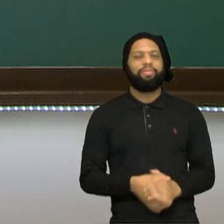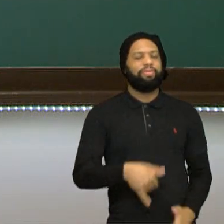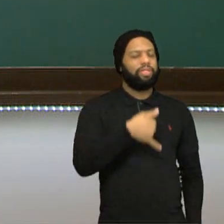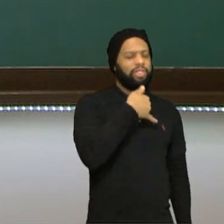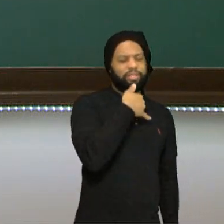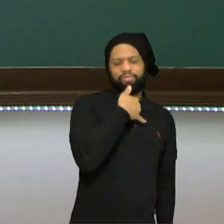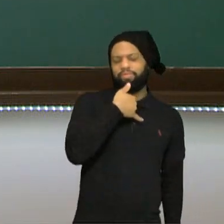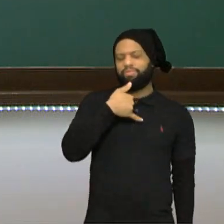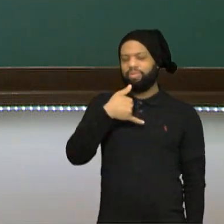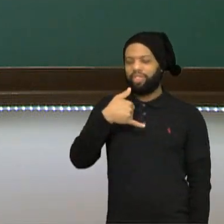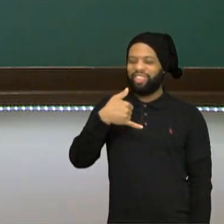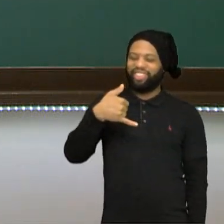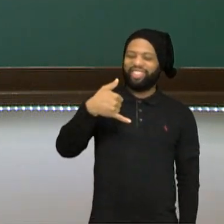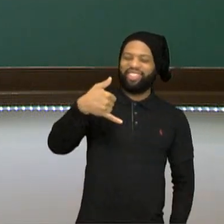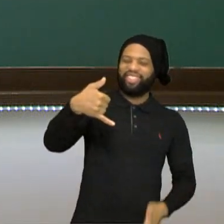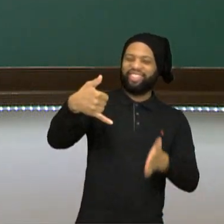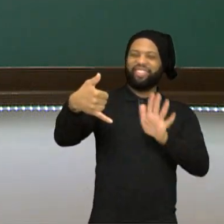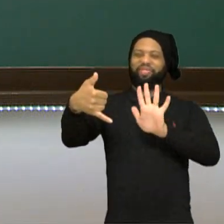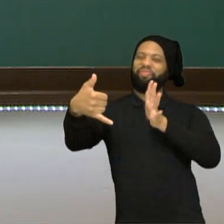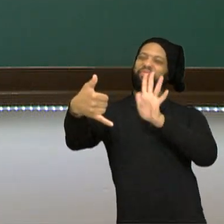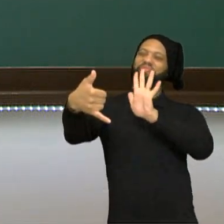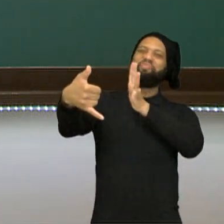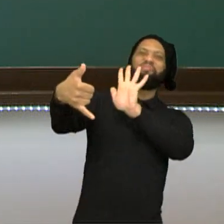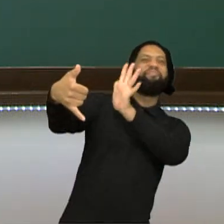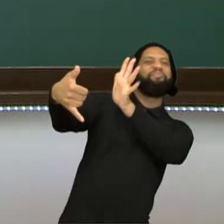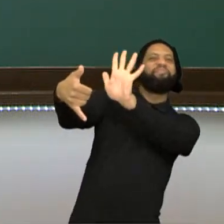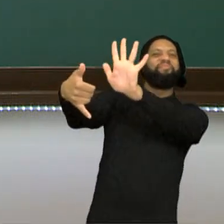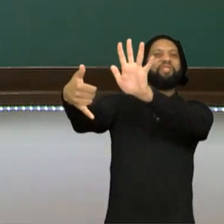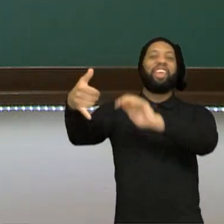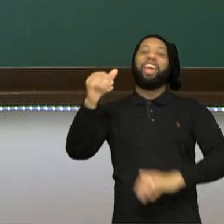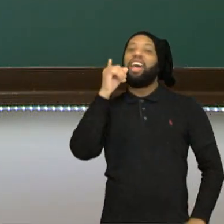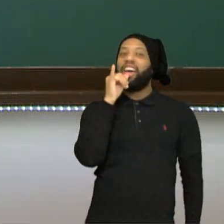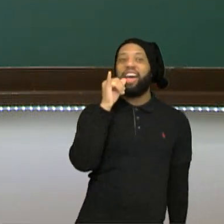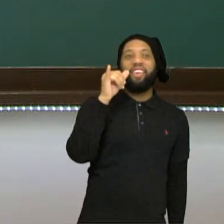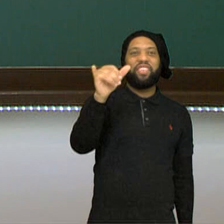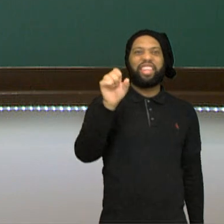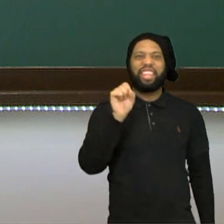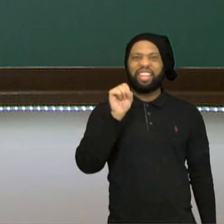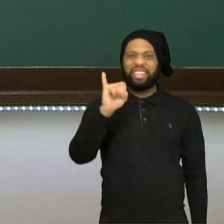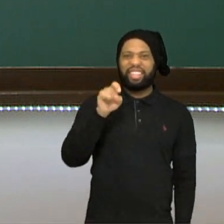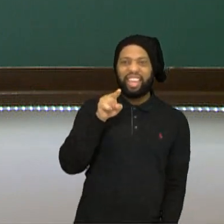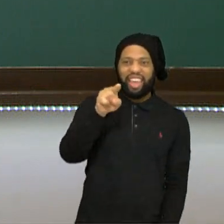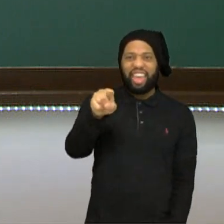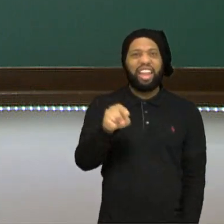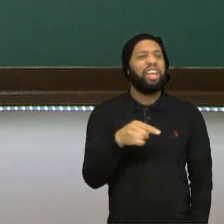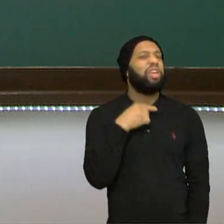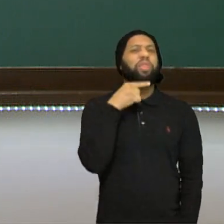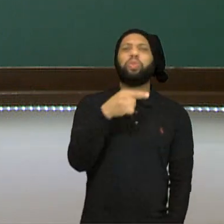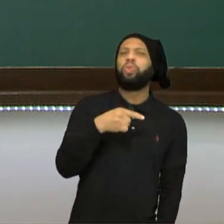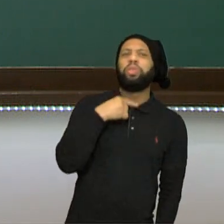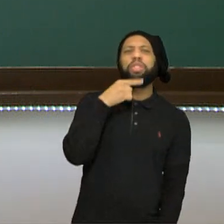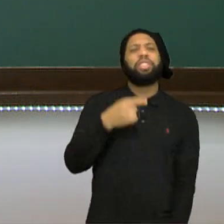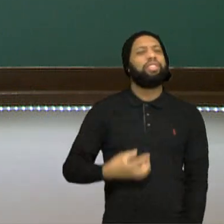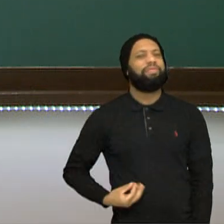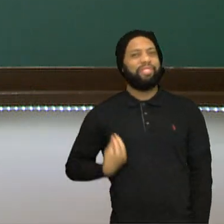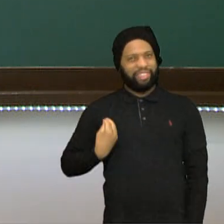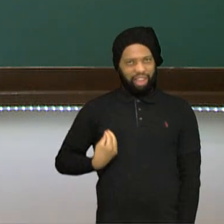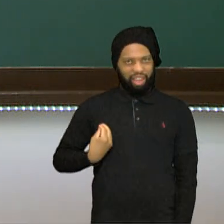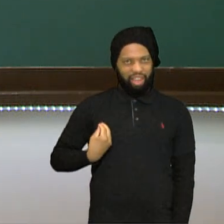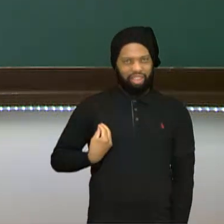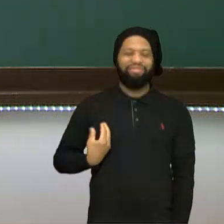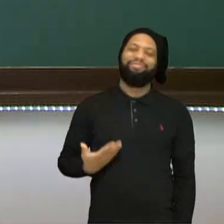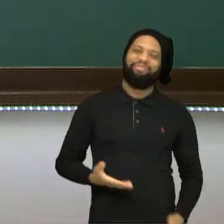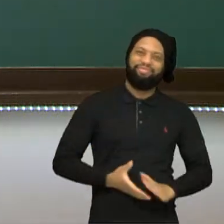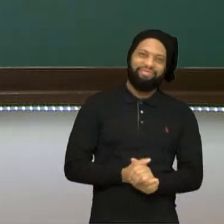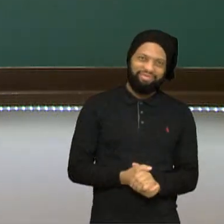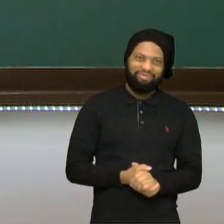minha tristeza e diz pra ela que sem ela não pode ser. Então, um trechinho